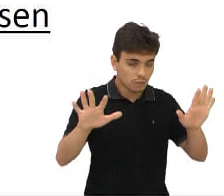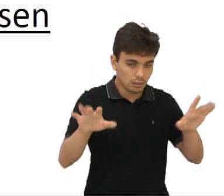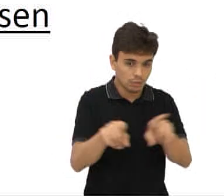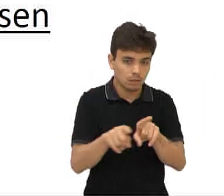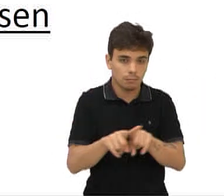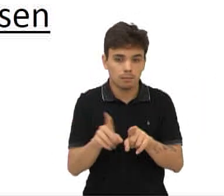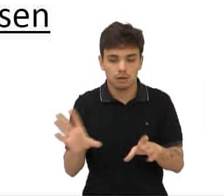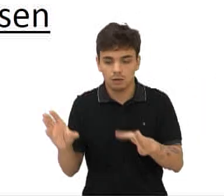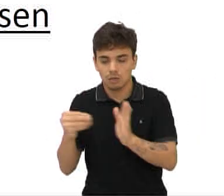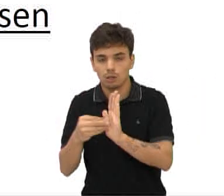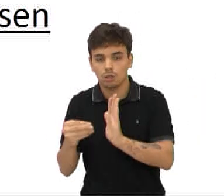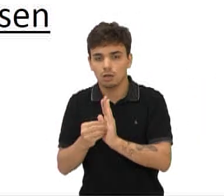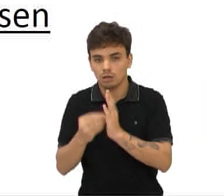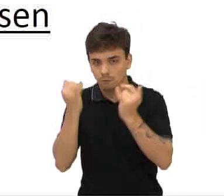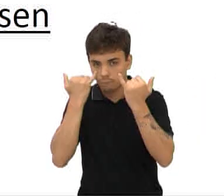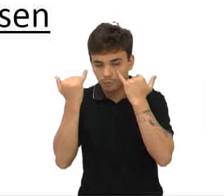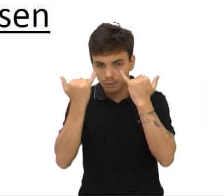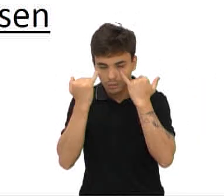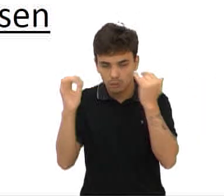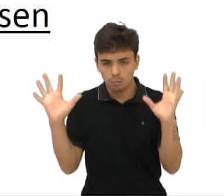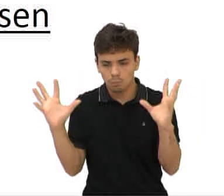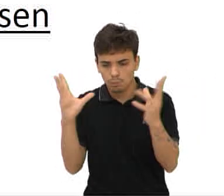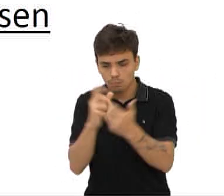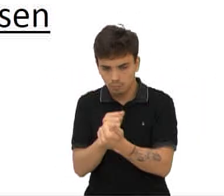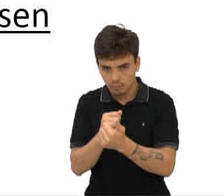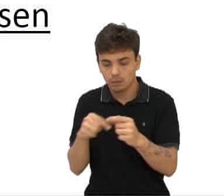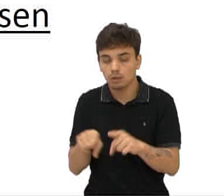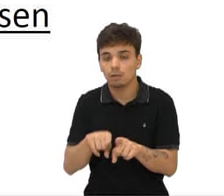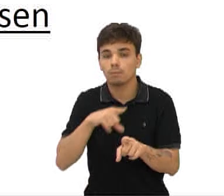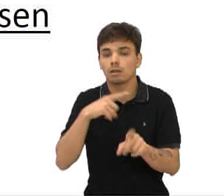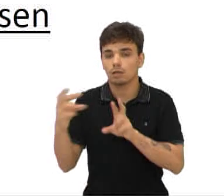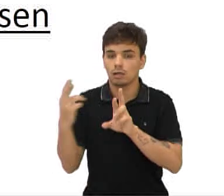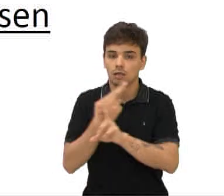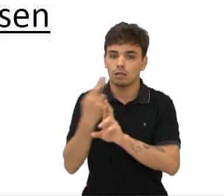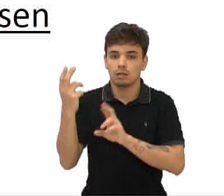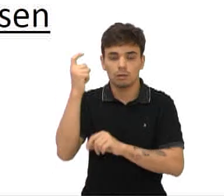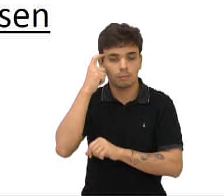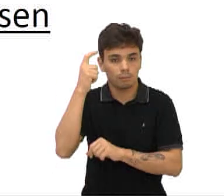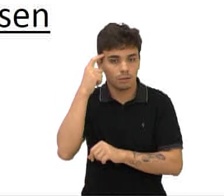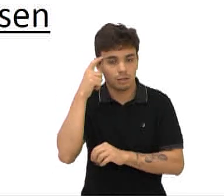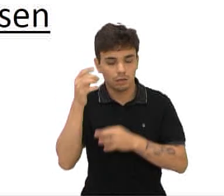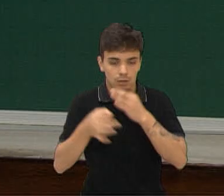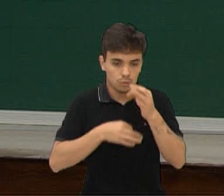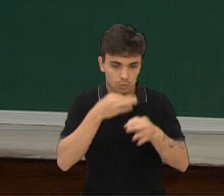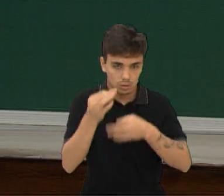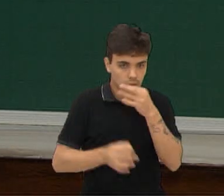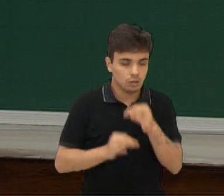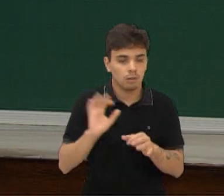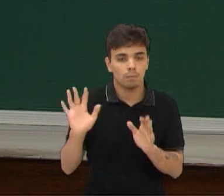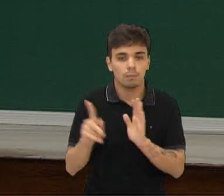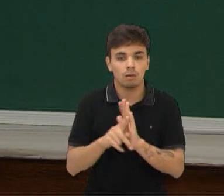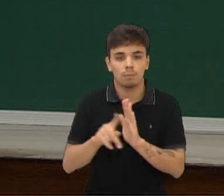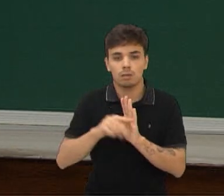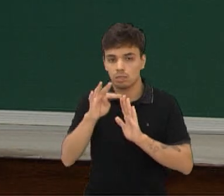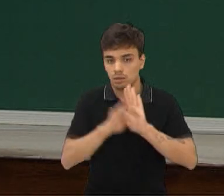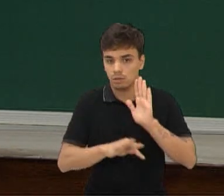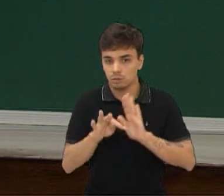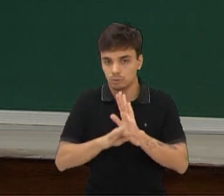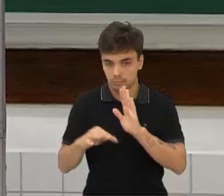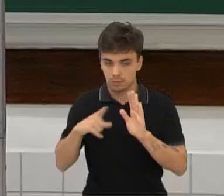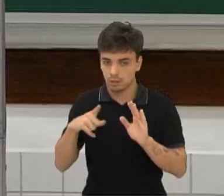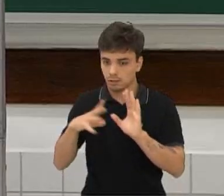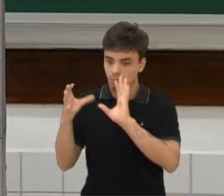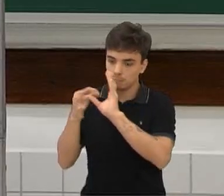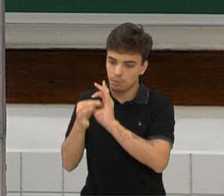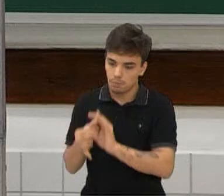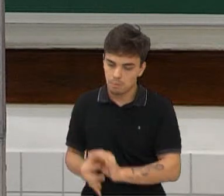uma informação implícita também e estabelecemos as relações lógico-discursivas presentes no texto, marcadas por conjunções,